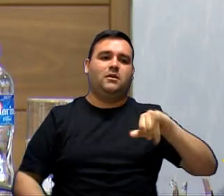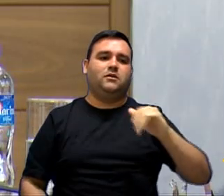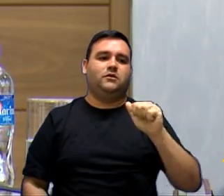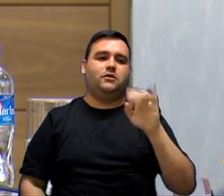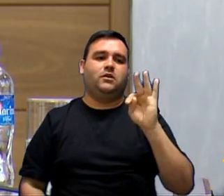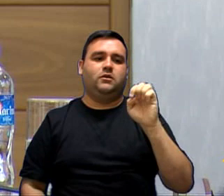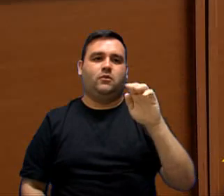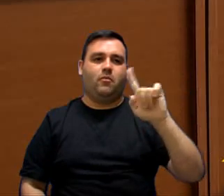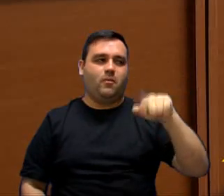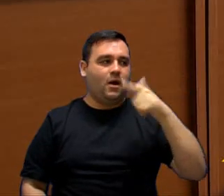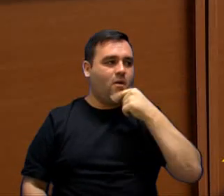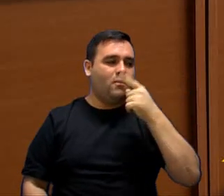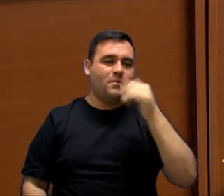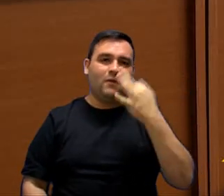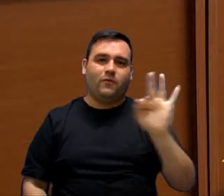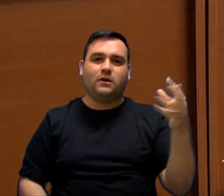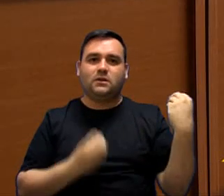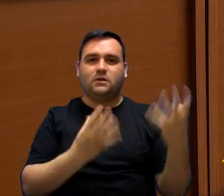França também mandou,